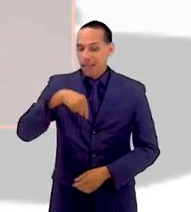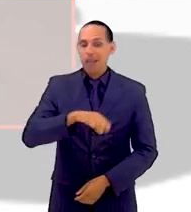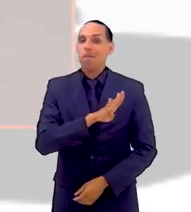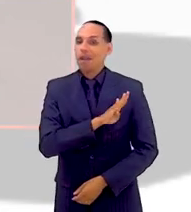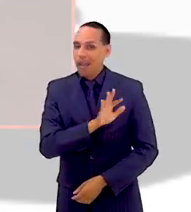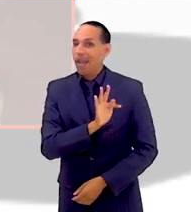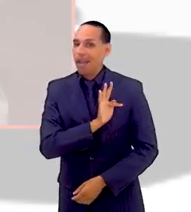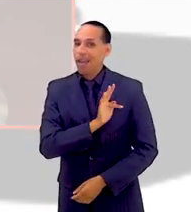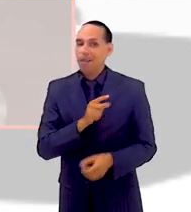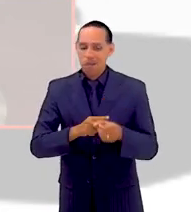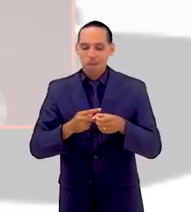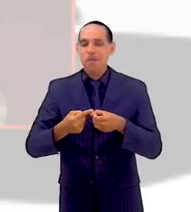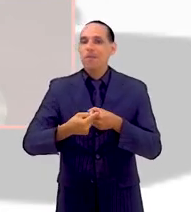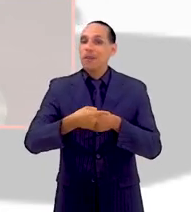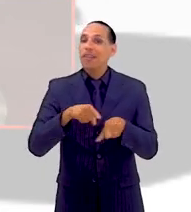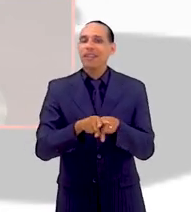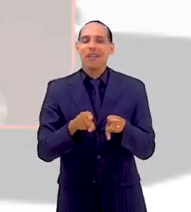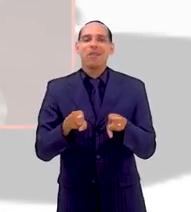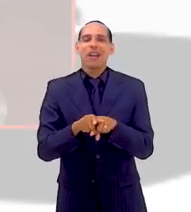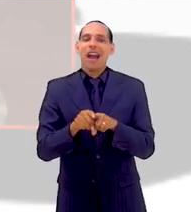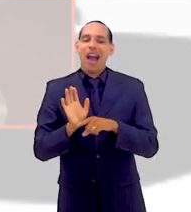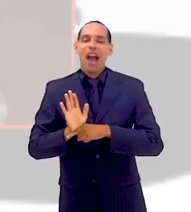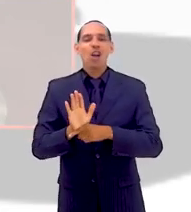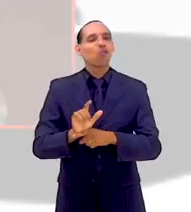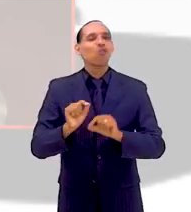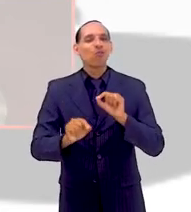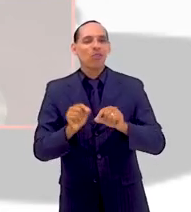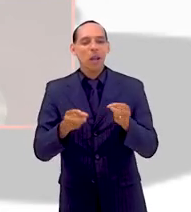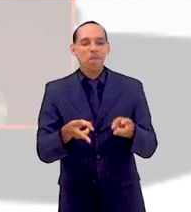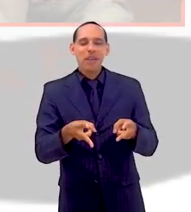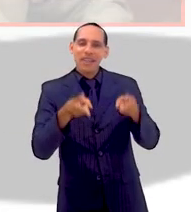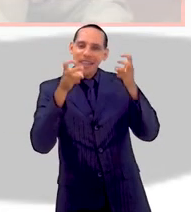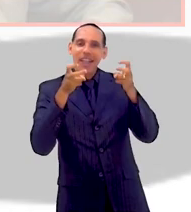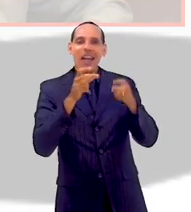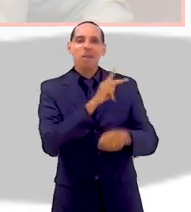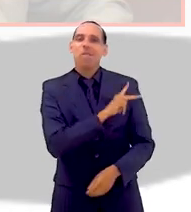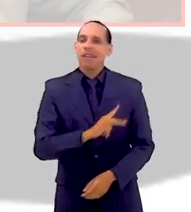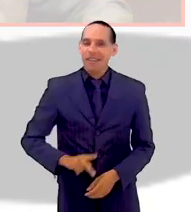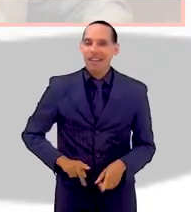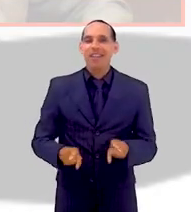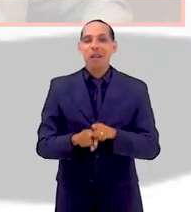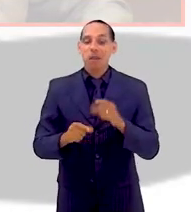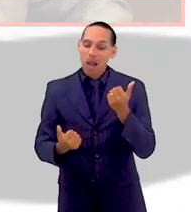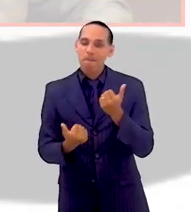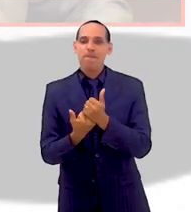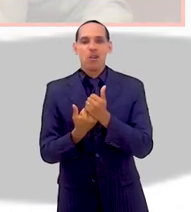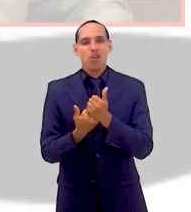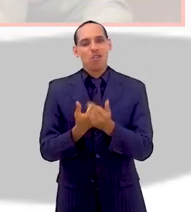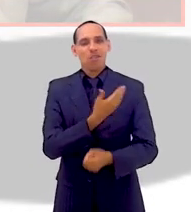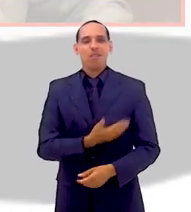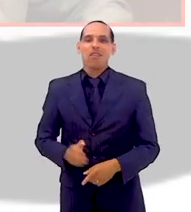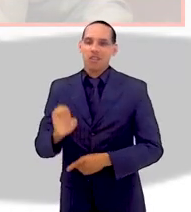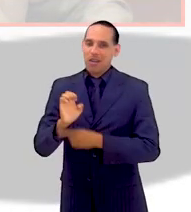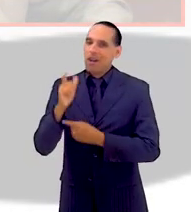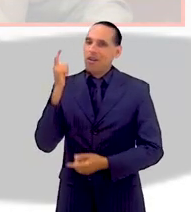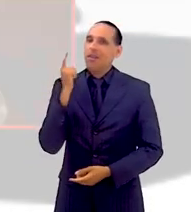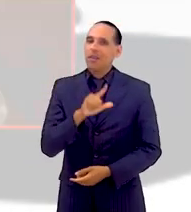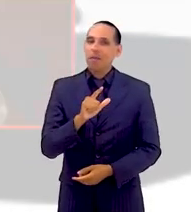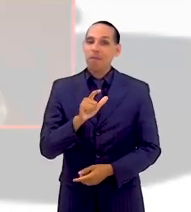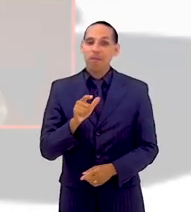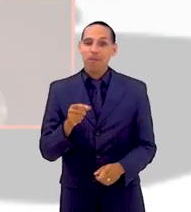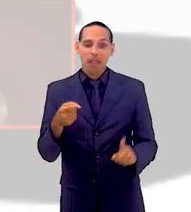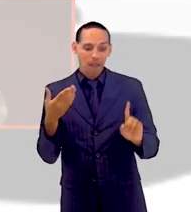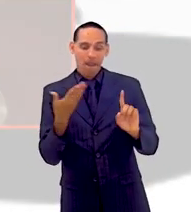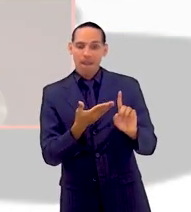Baixada Fluminense ajuda na percepção do apoio ao presidente da República e apoio também ao governo do Estado. A relação